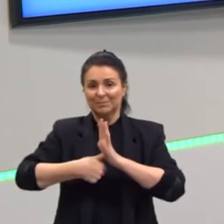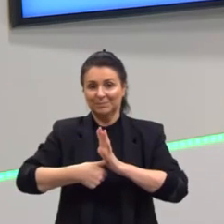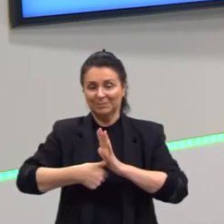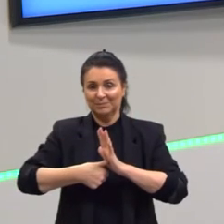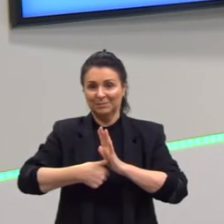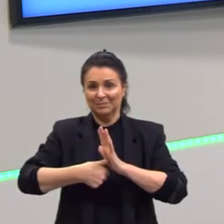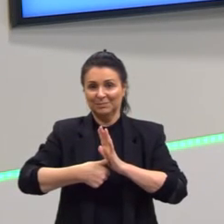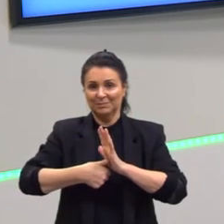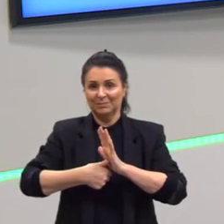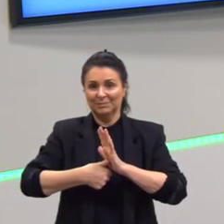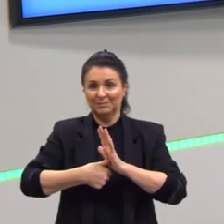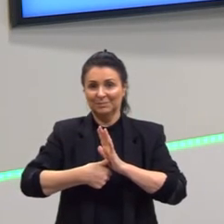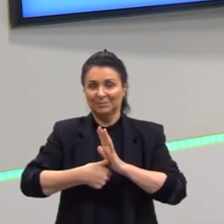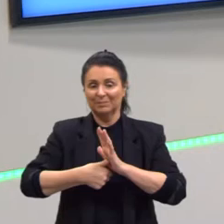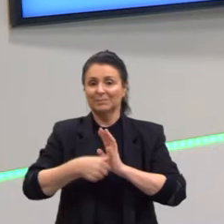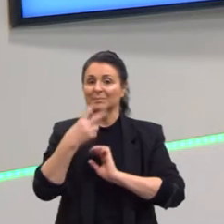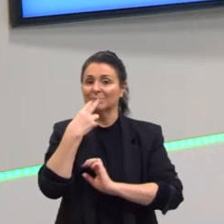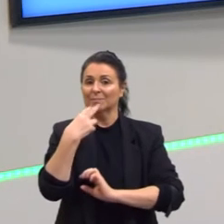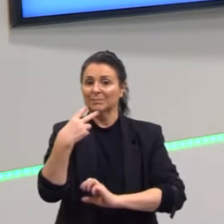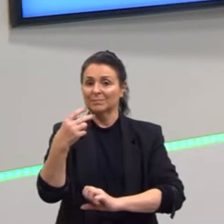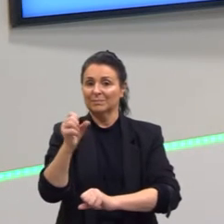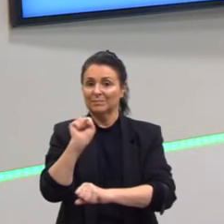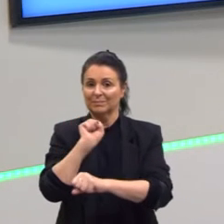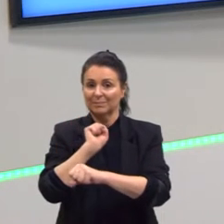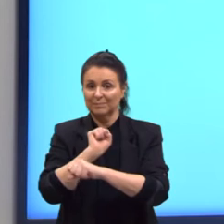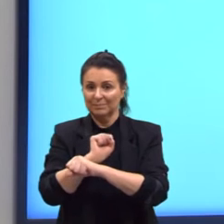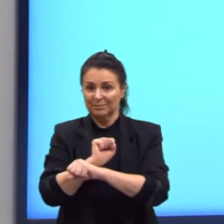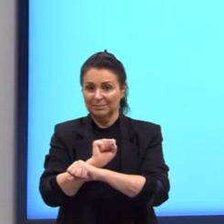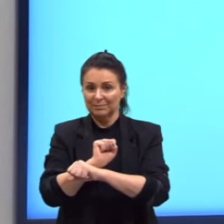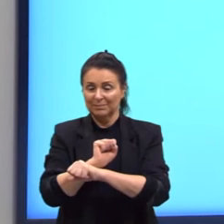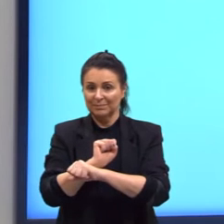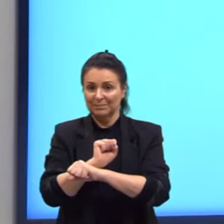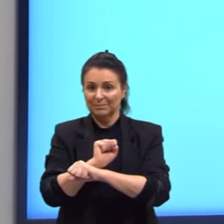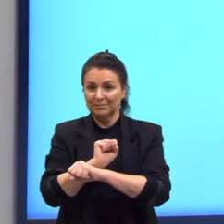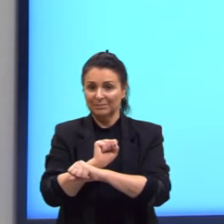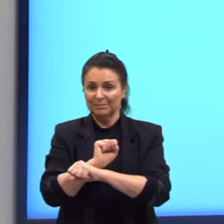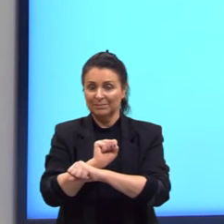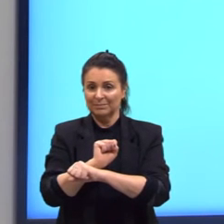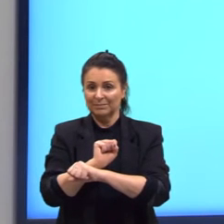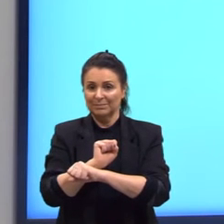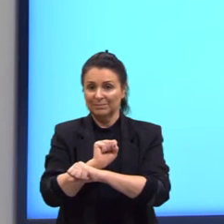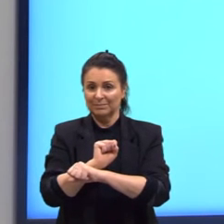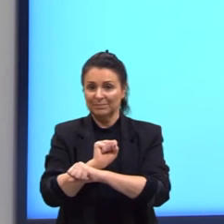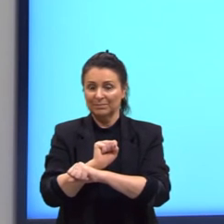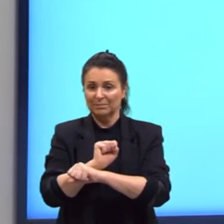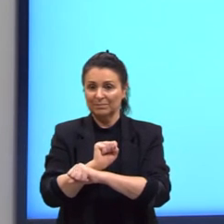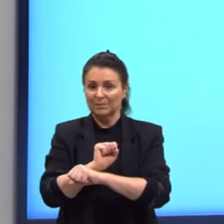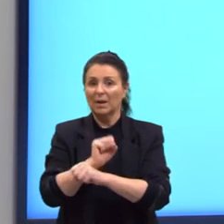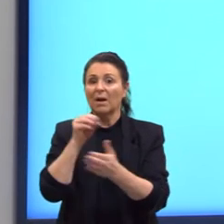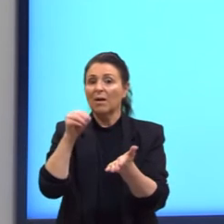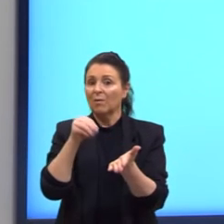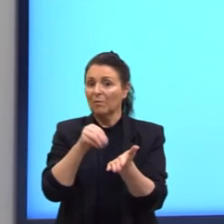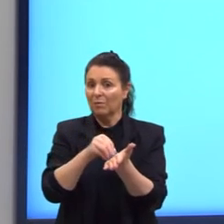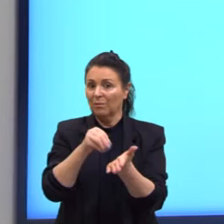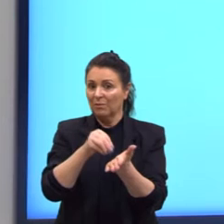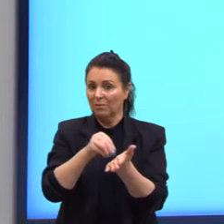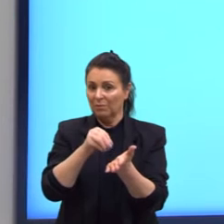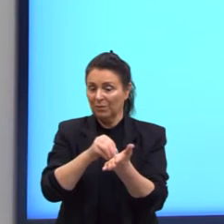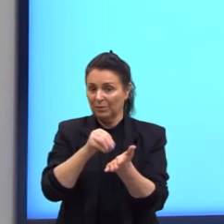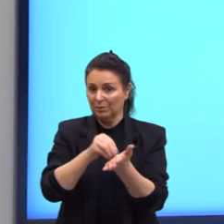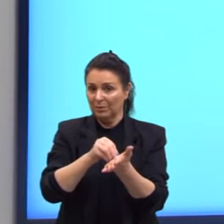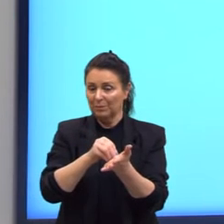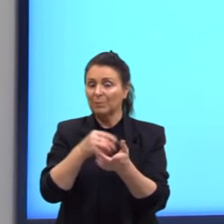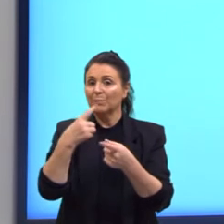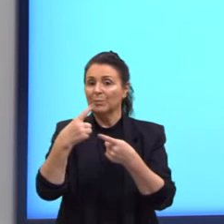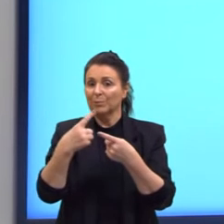aqui tem outro da falta umas parte errada o Benê então o defeito a falta boa